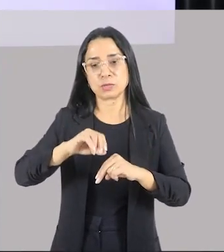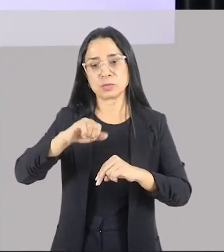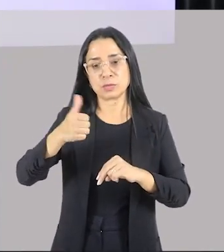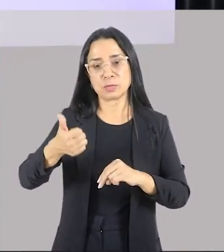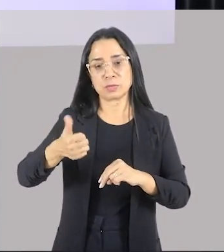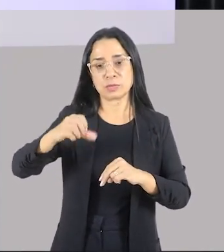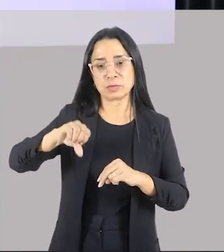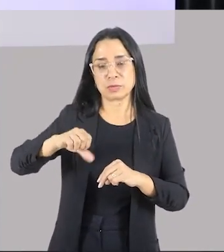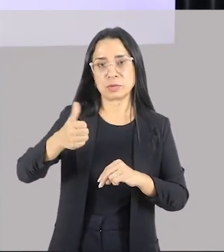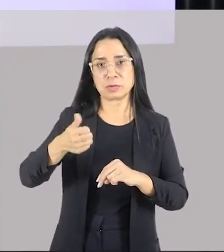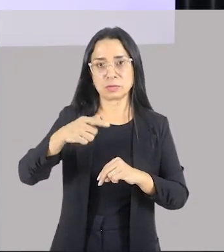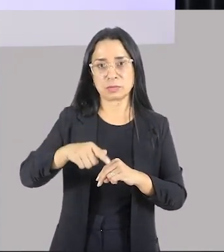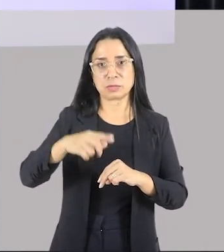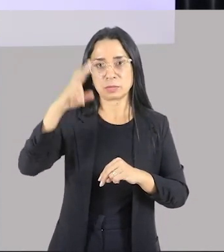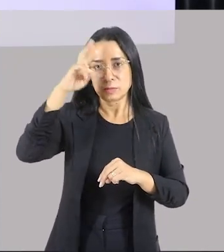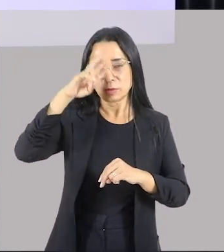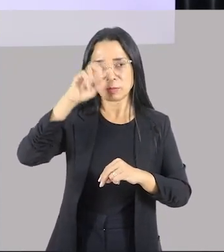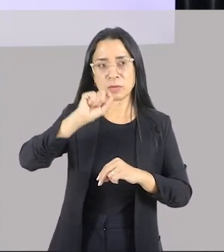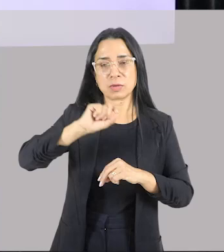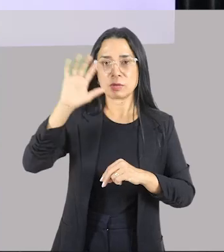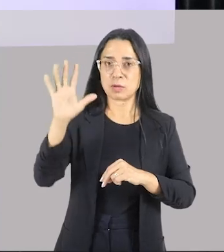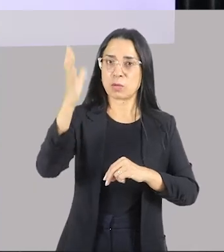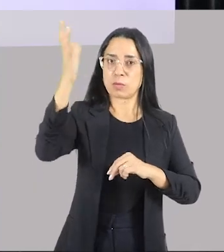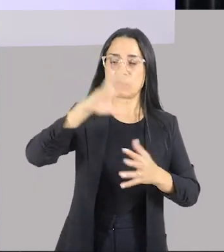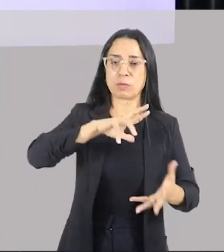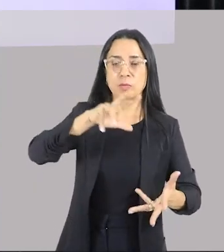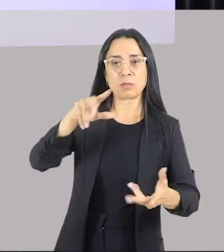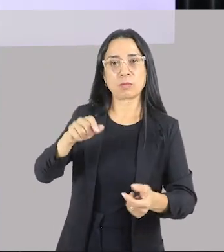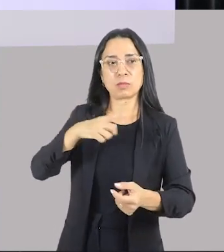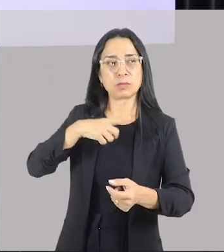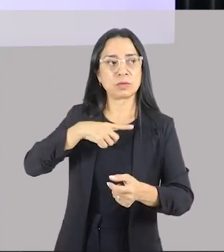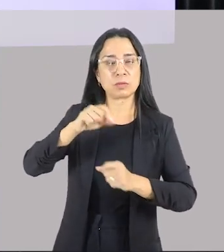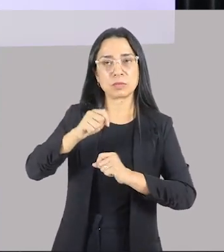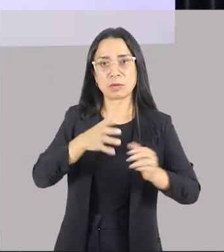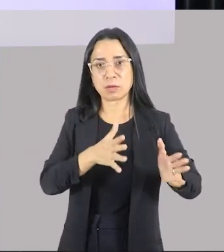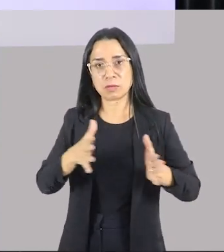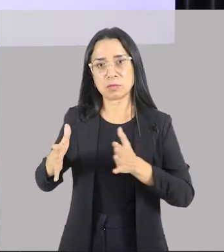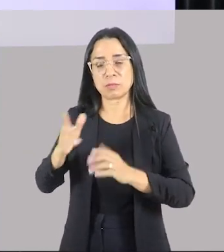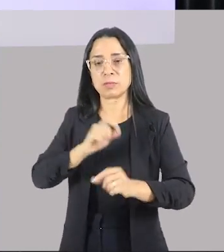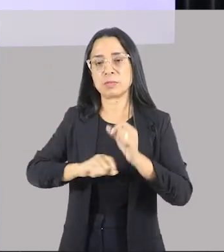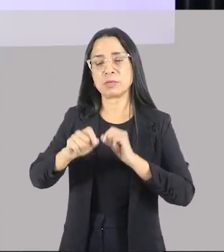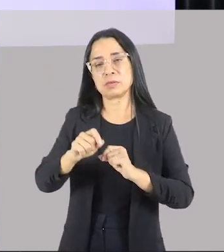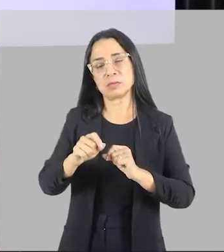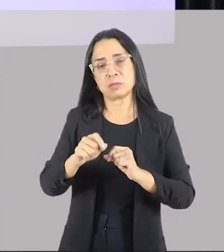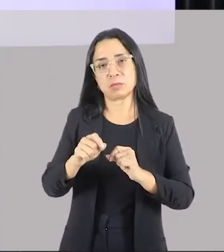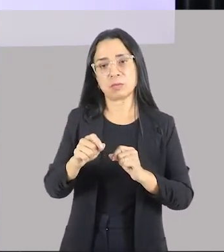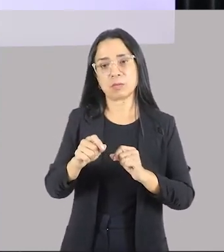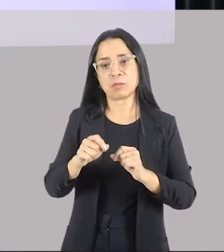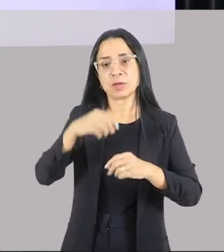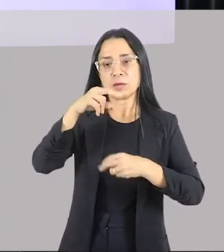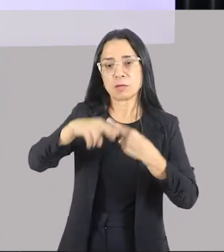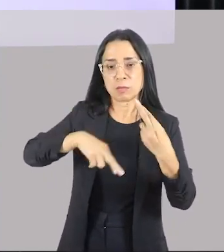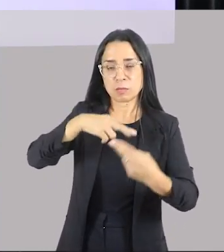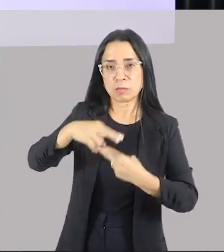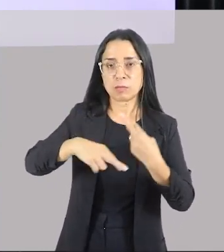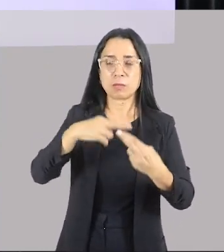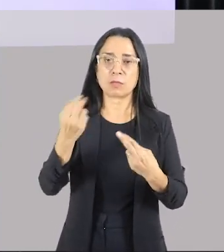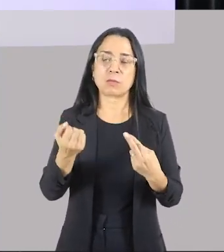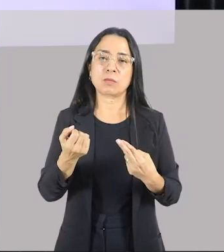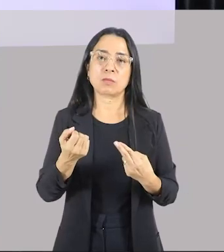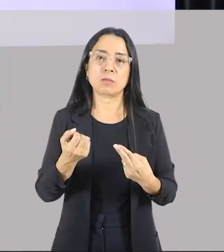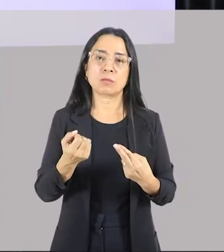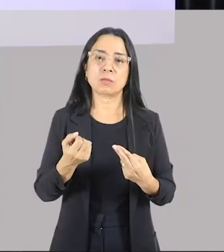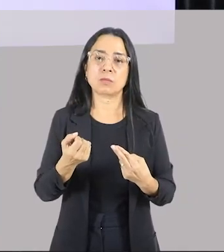lembrar do que está acontecendo no mundo também. Né? Então, nós temos aí, nesse período também, a Revolução, né, acontecendo